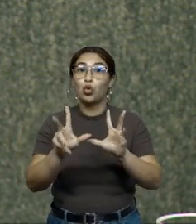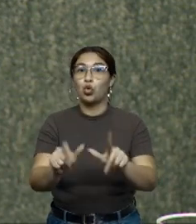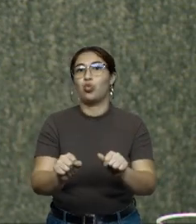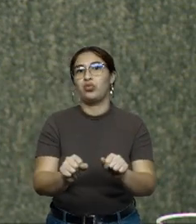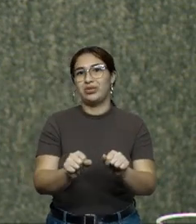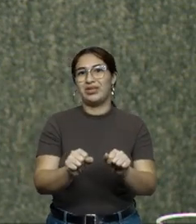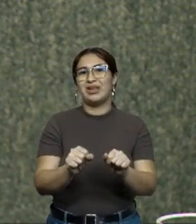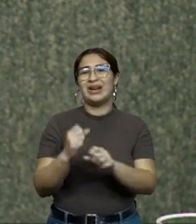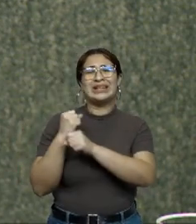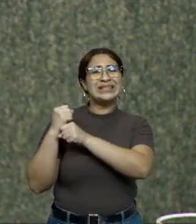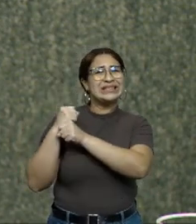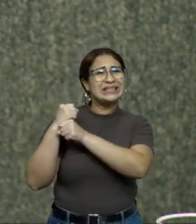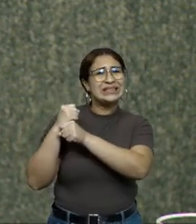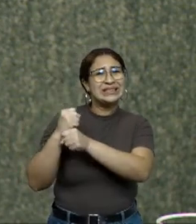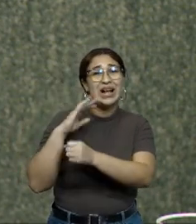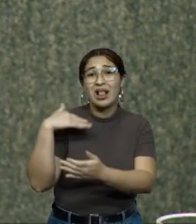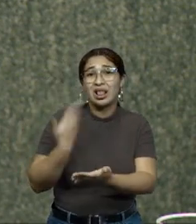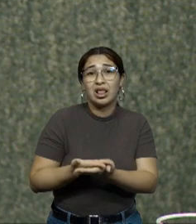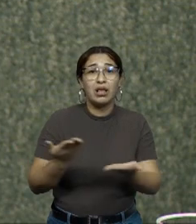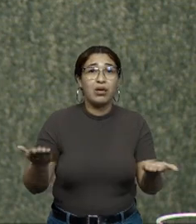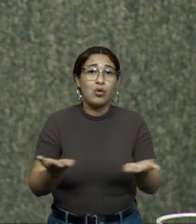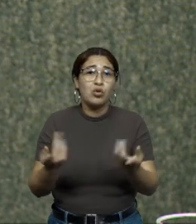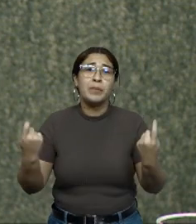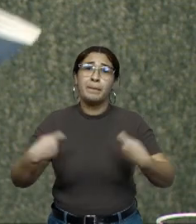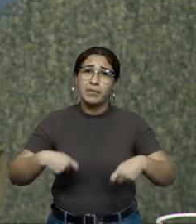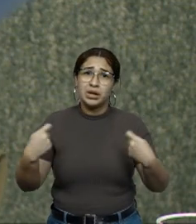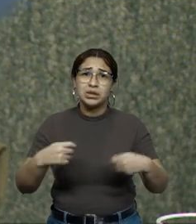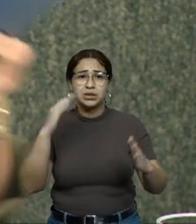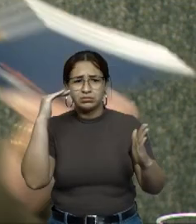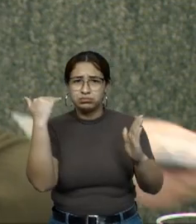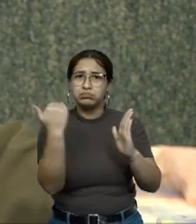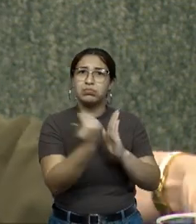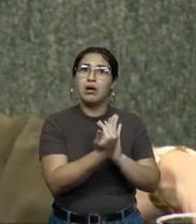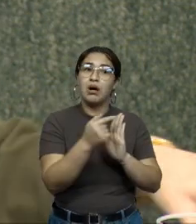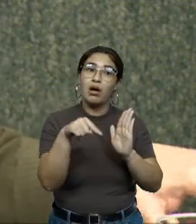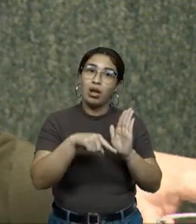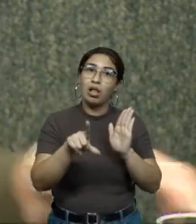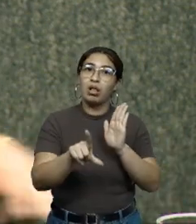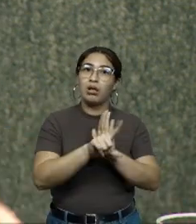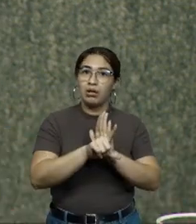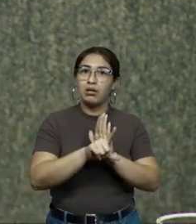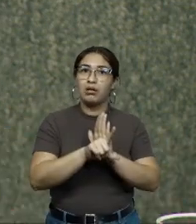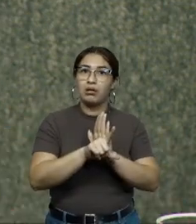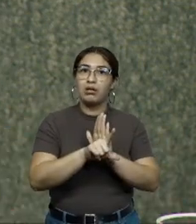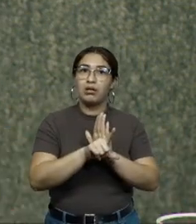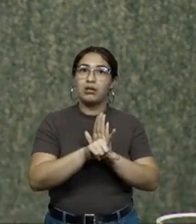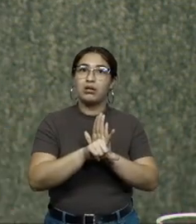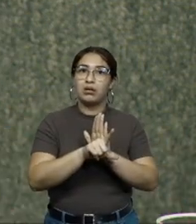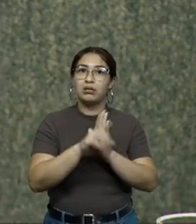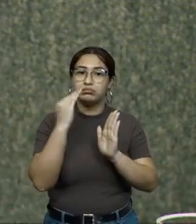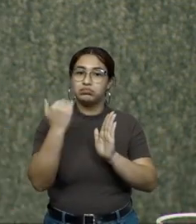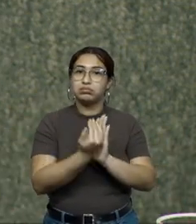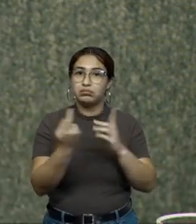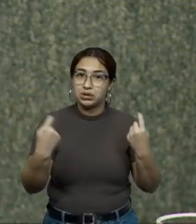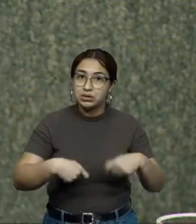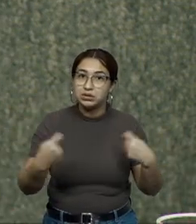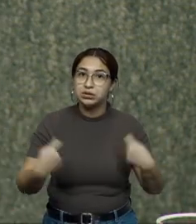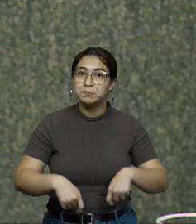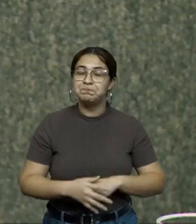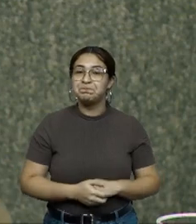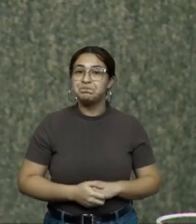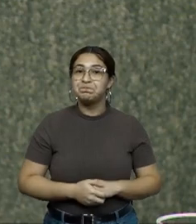décadas e nós precisamos perseguir para que essa lei sai do Papel segundo lugar eu quero